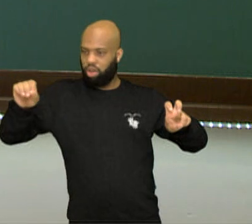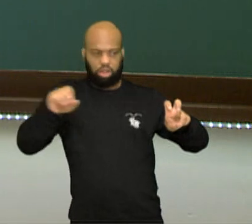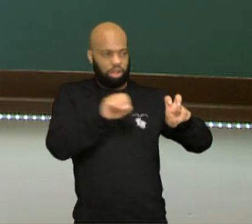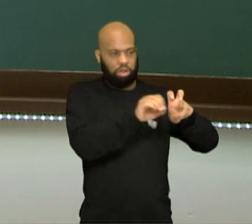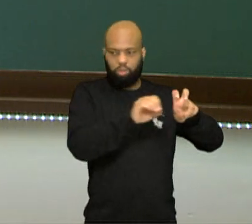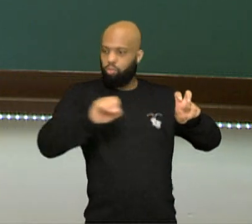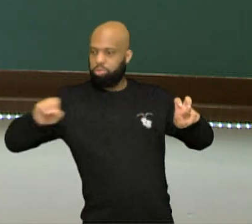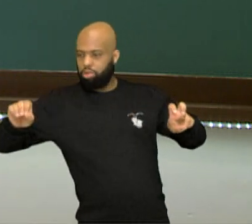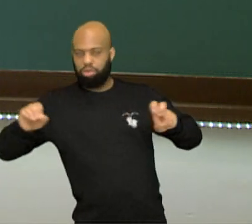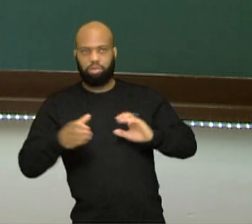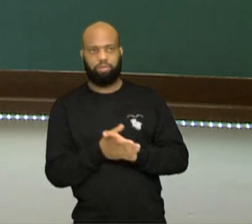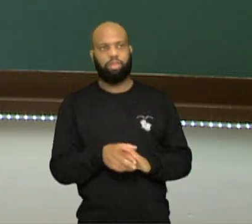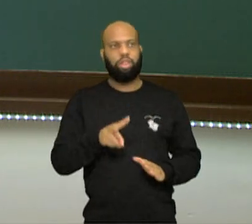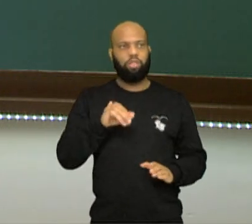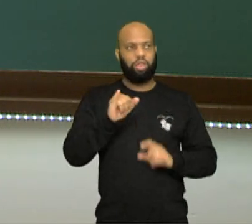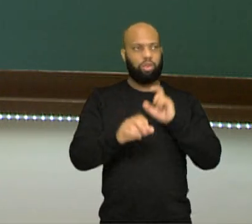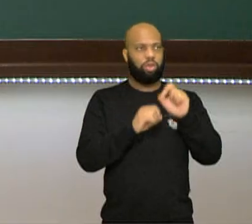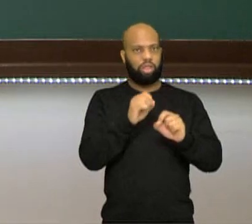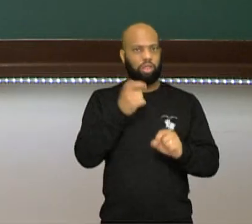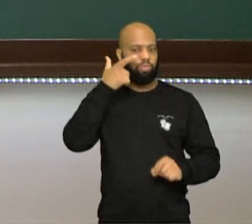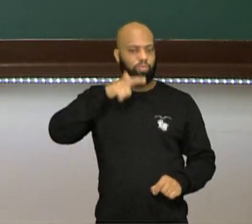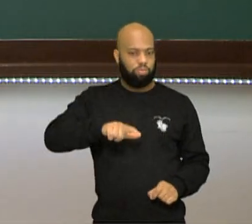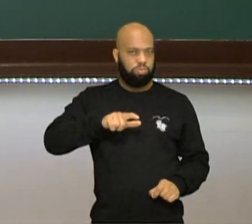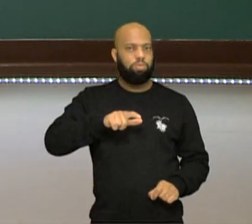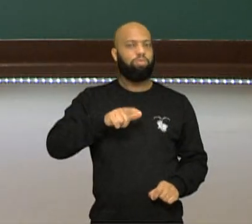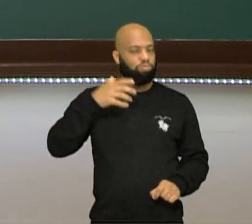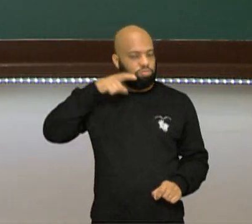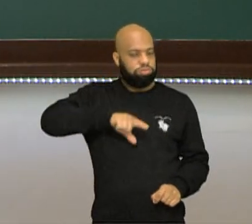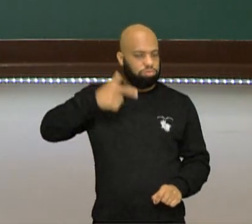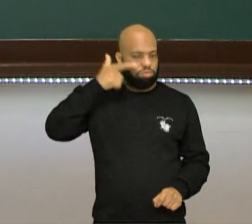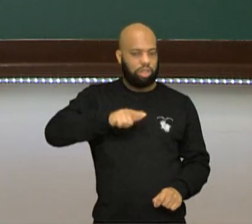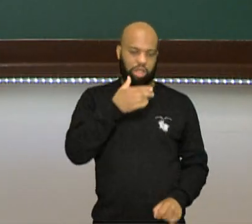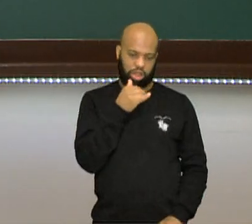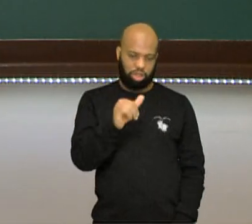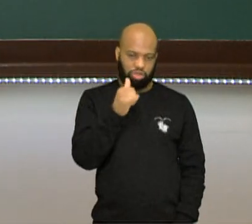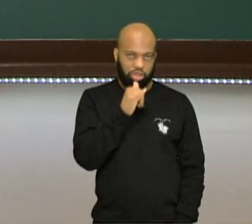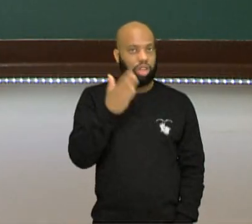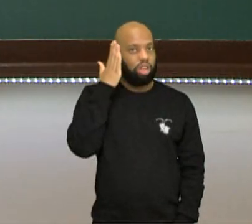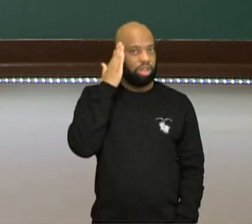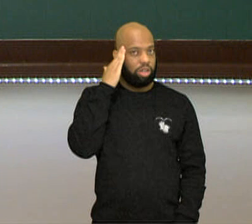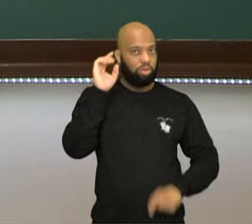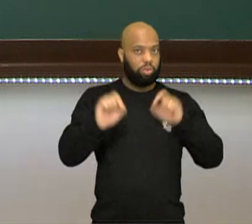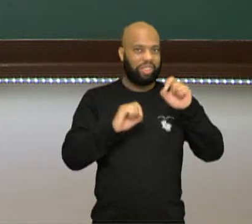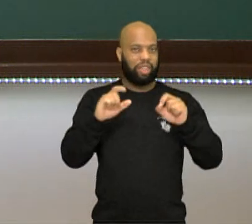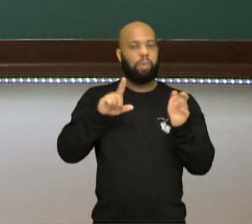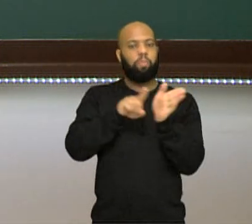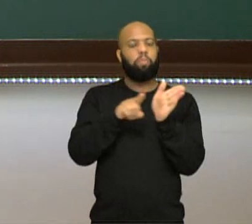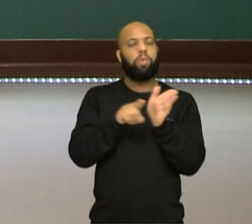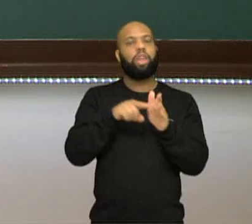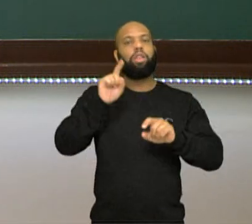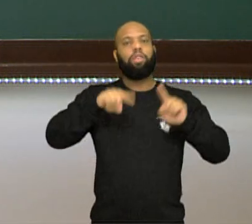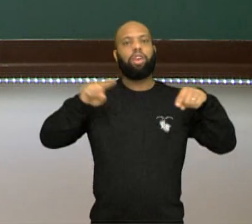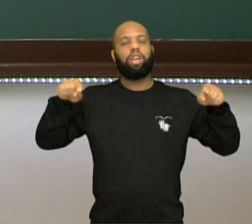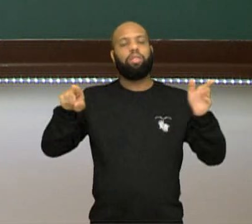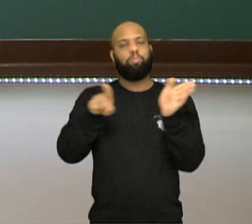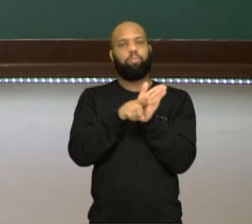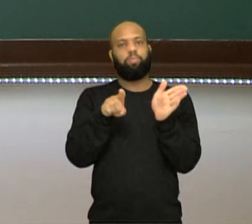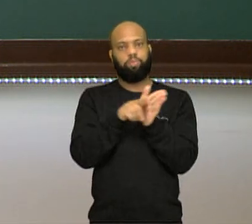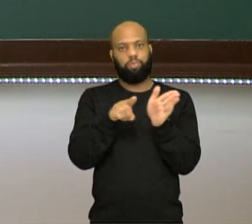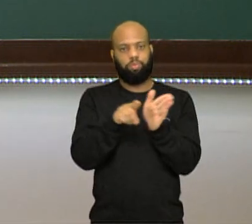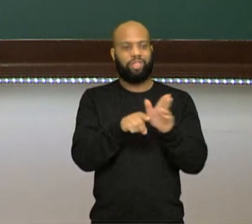seja, essa carga vai acumular energia, né? Nós já sabemos que a variação de potencial aqui é uma variação